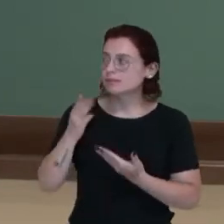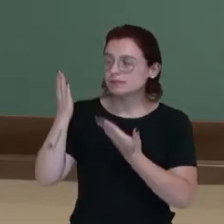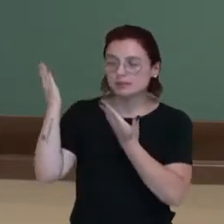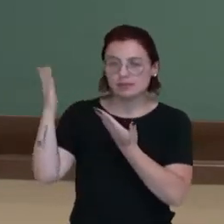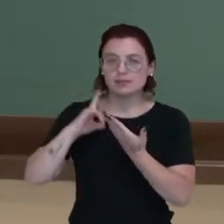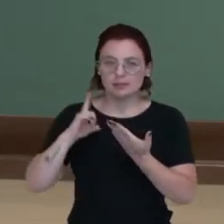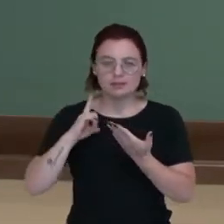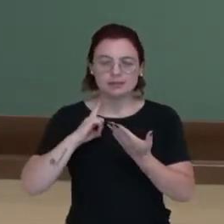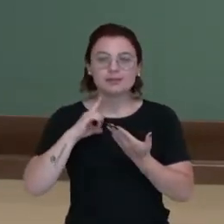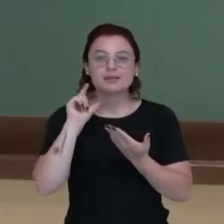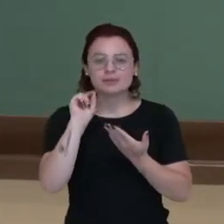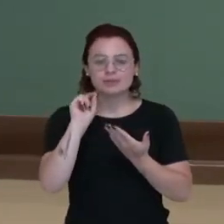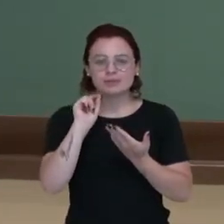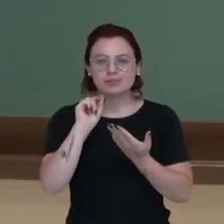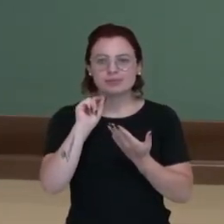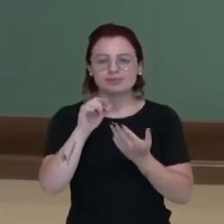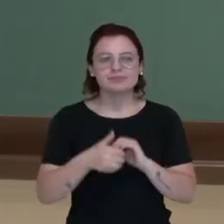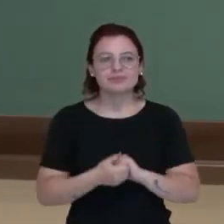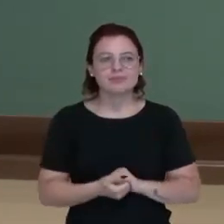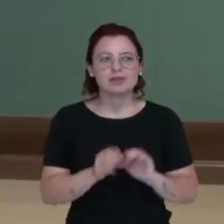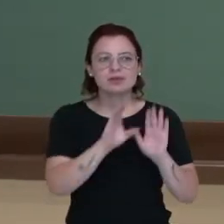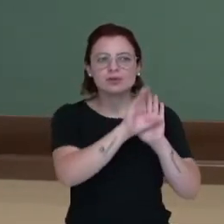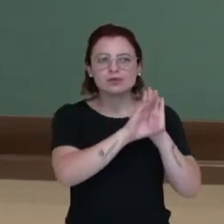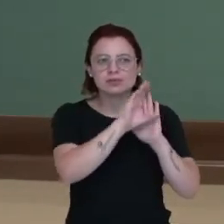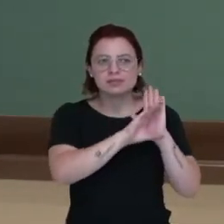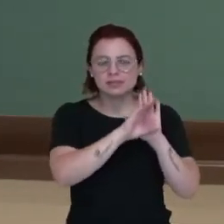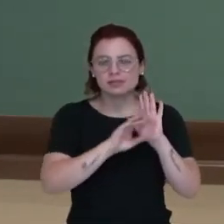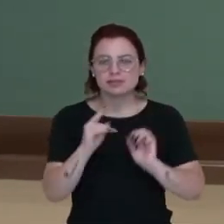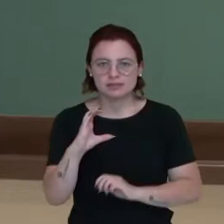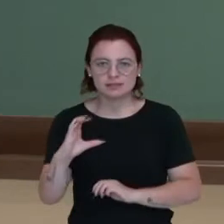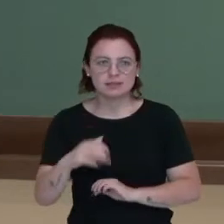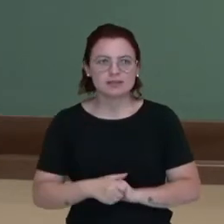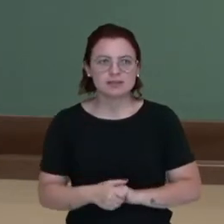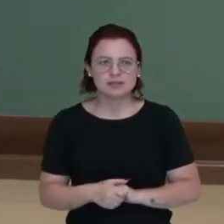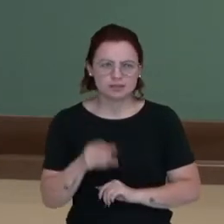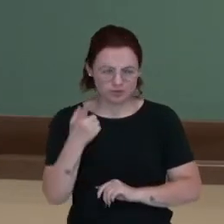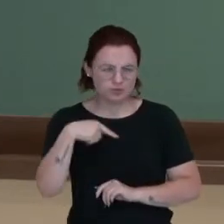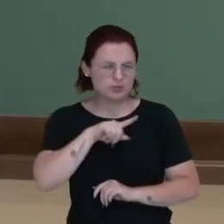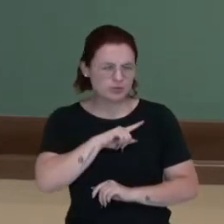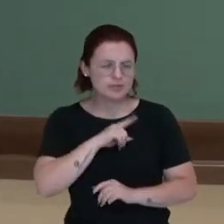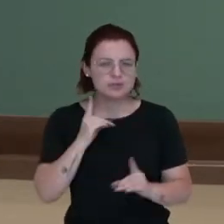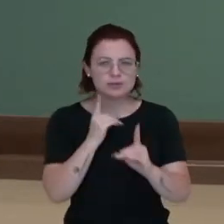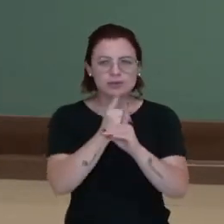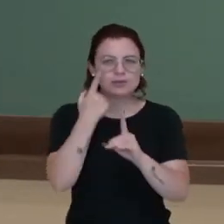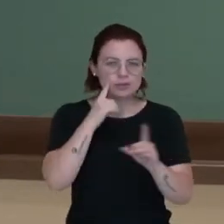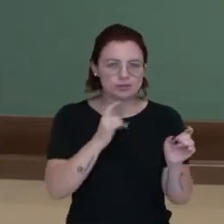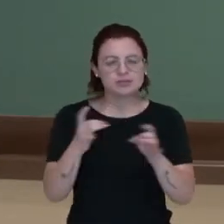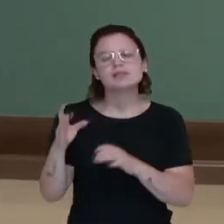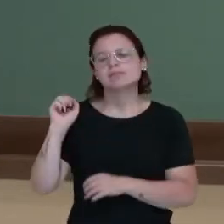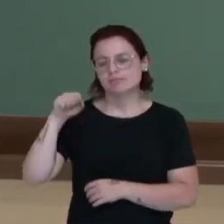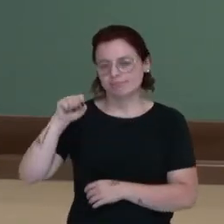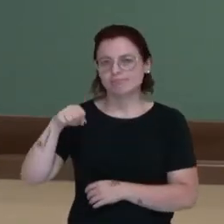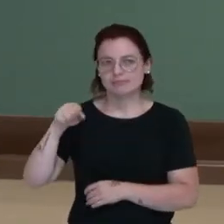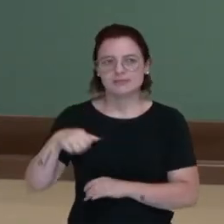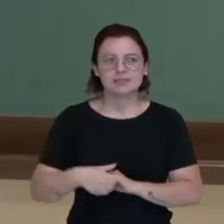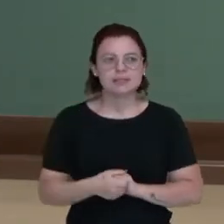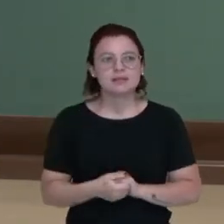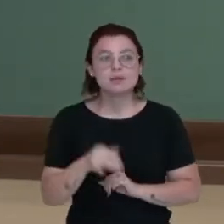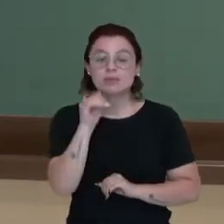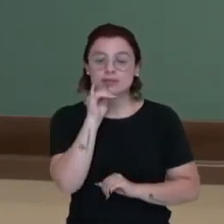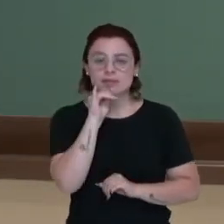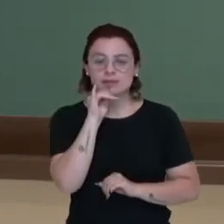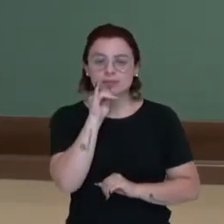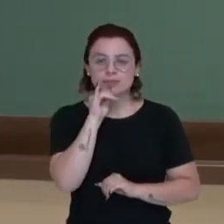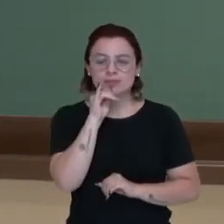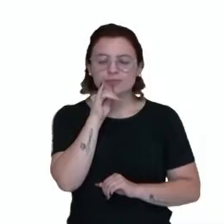de hidrocarbonetos. Será que encontramos hidrocarbonetos em nossa rotina diária? Sim. O petróleo é